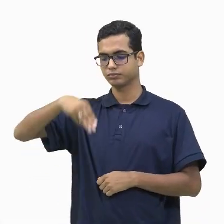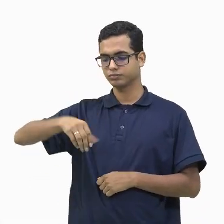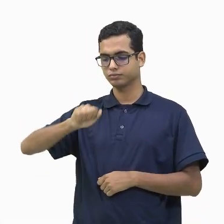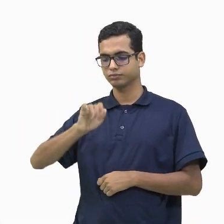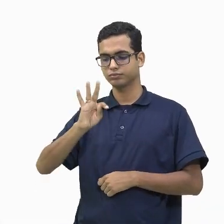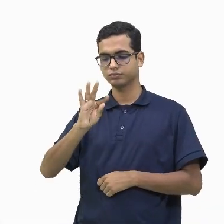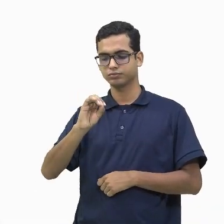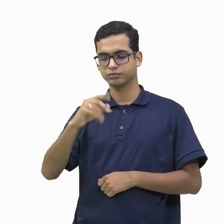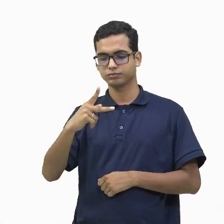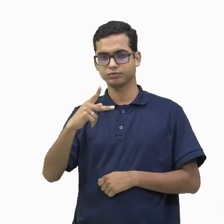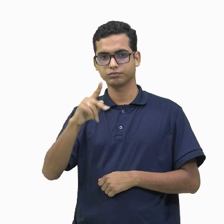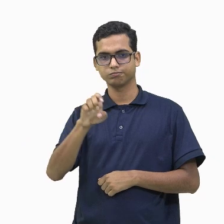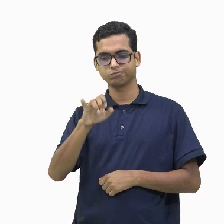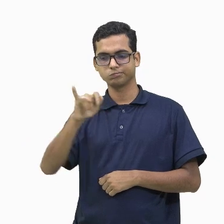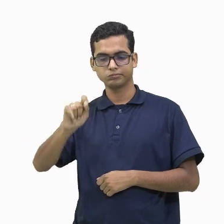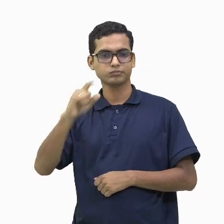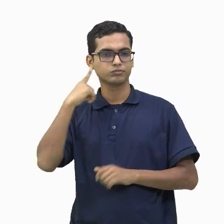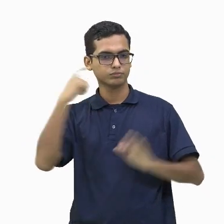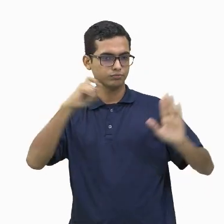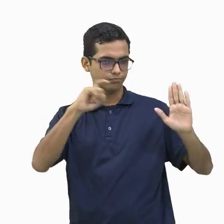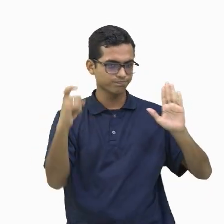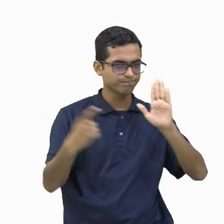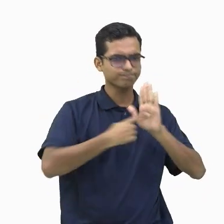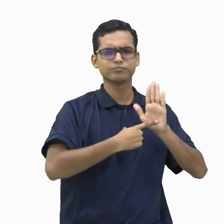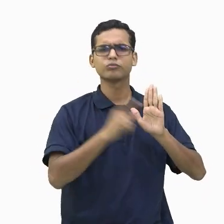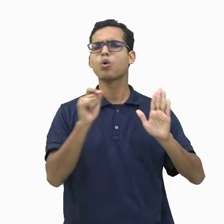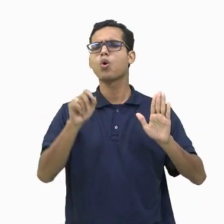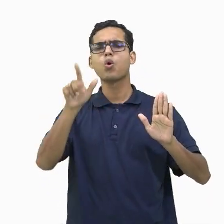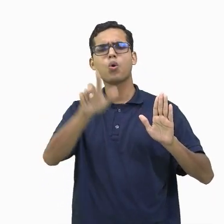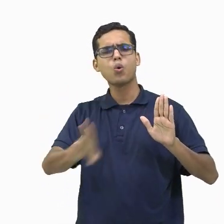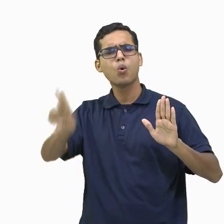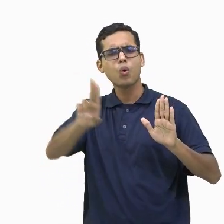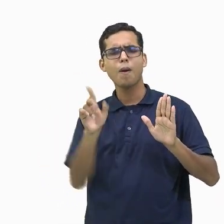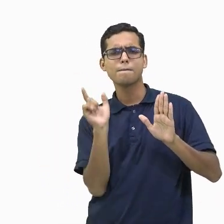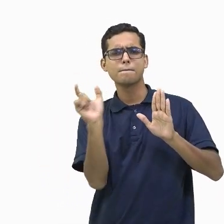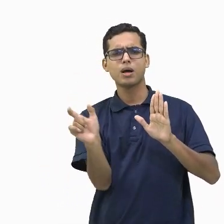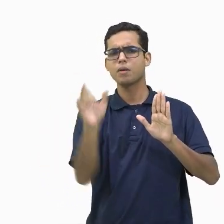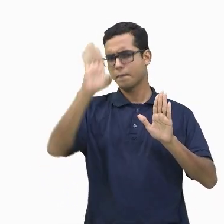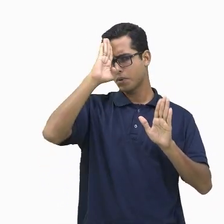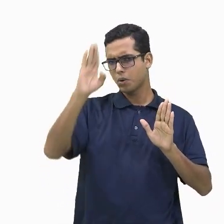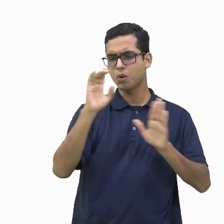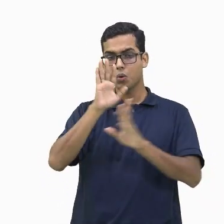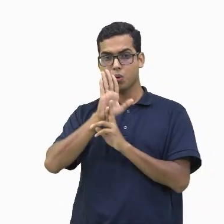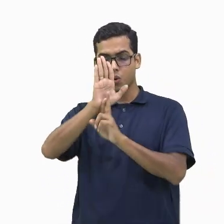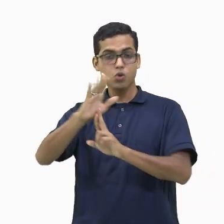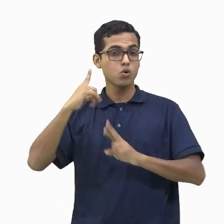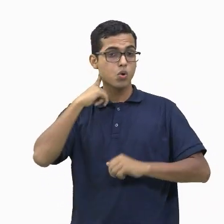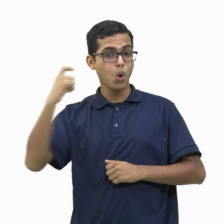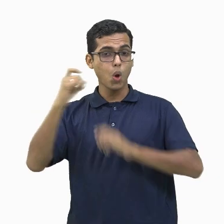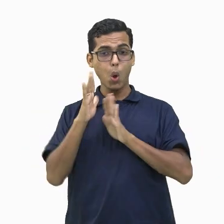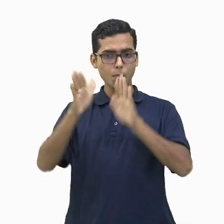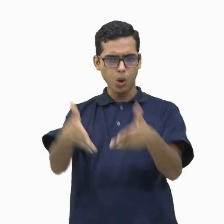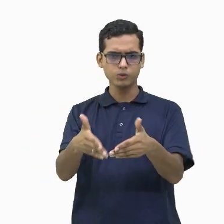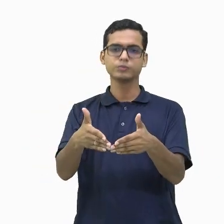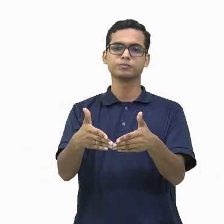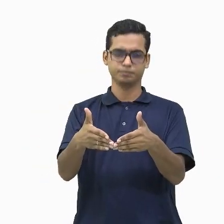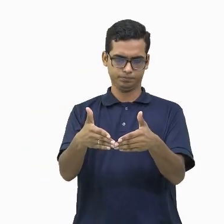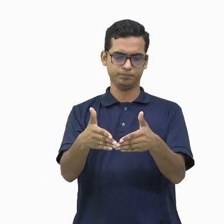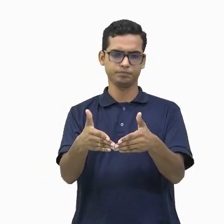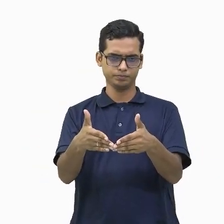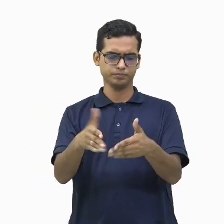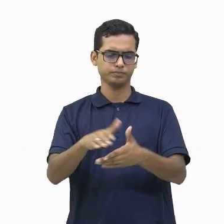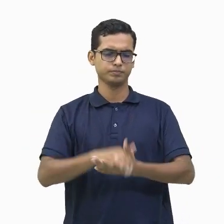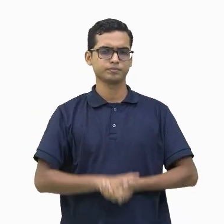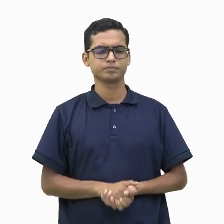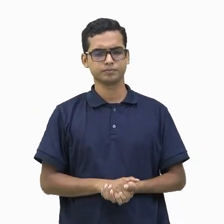onomatopeia ocorre quando se utiliza de uma palavra especial para representar o som de algo específico.